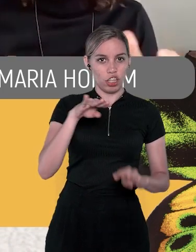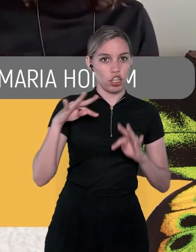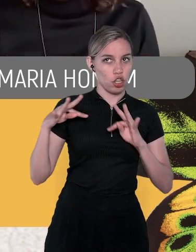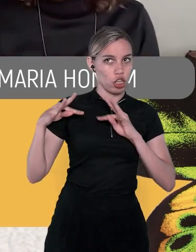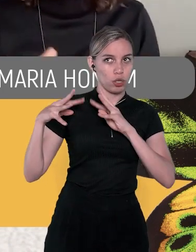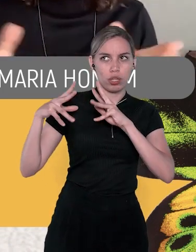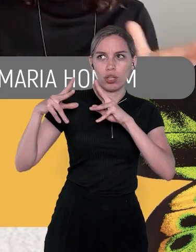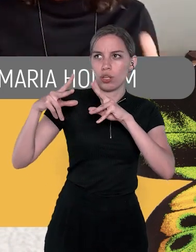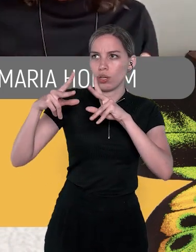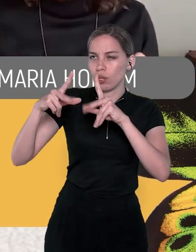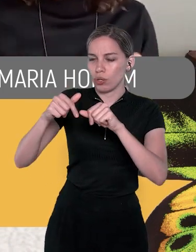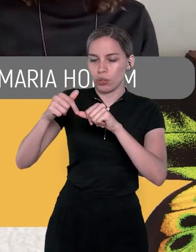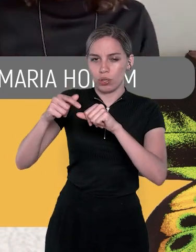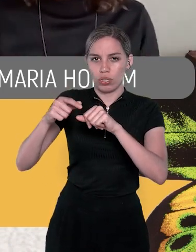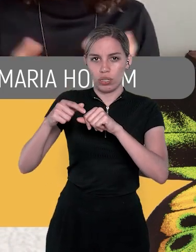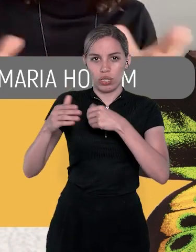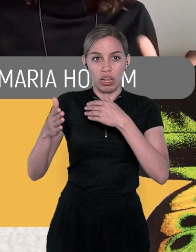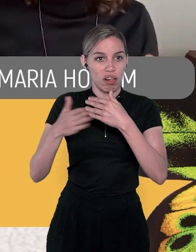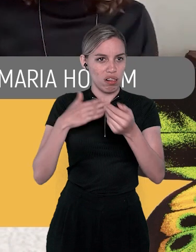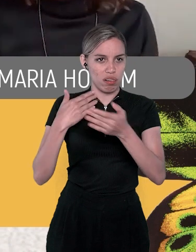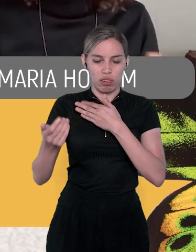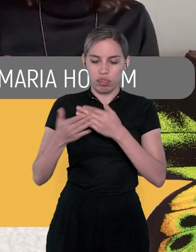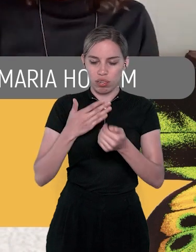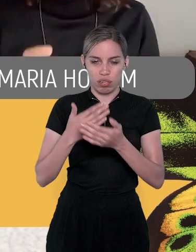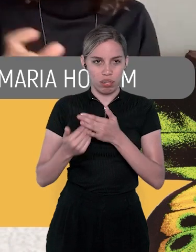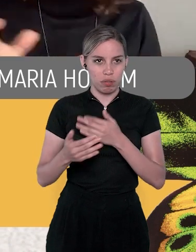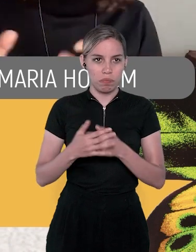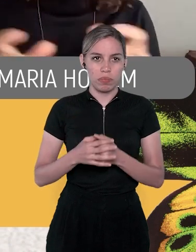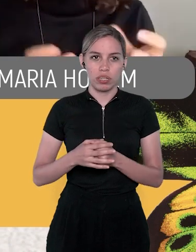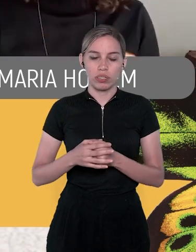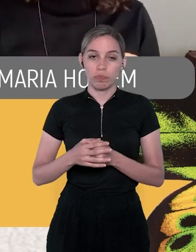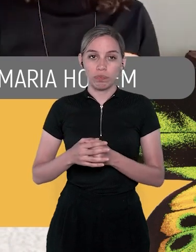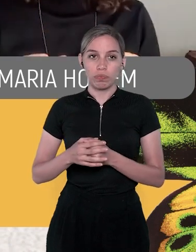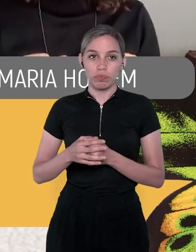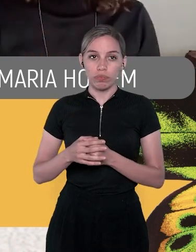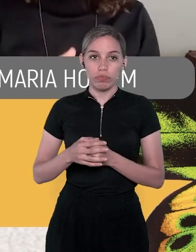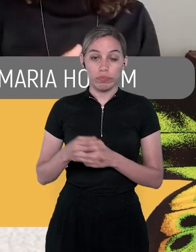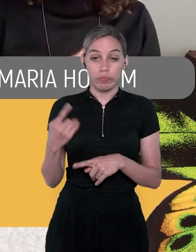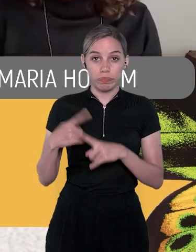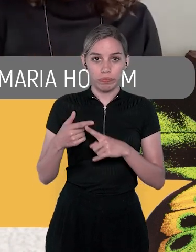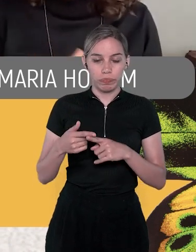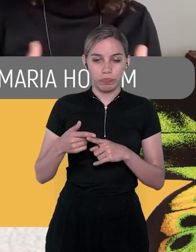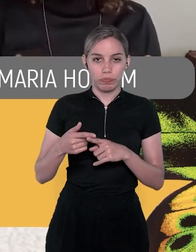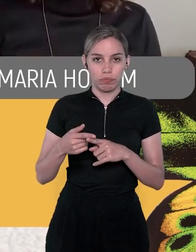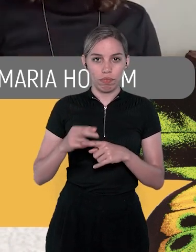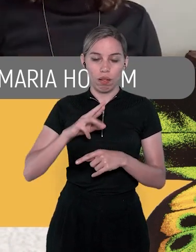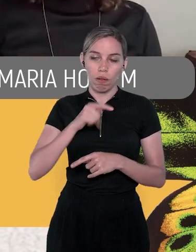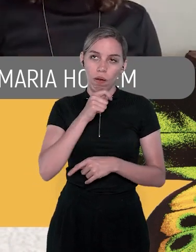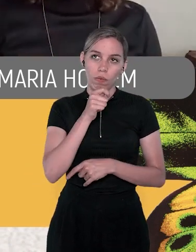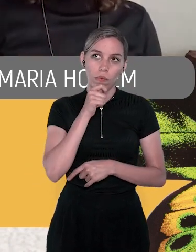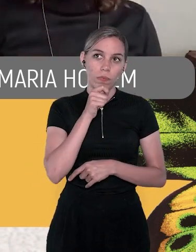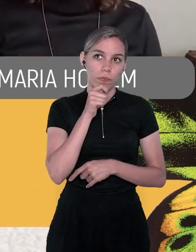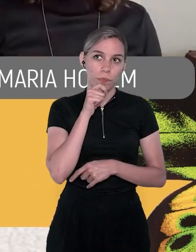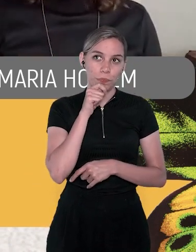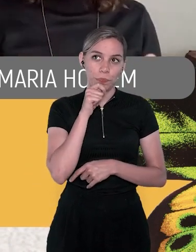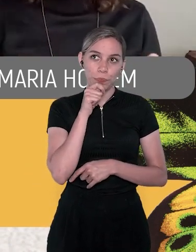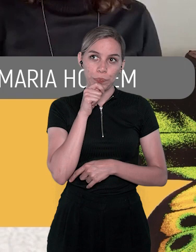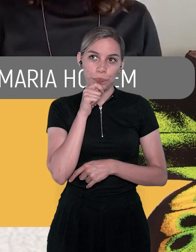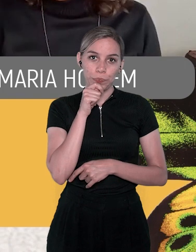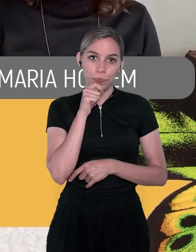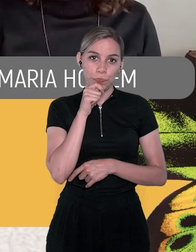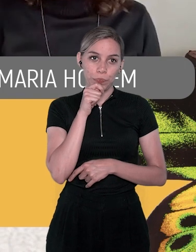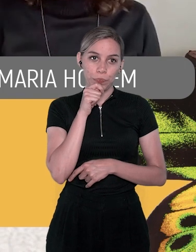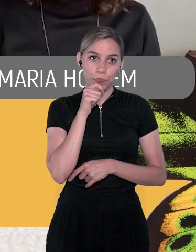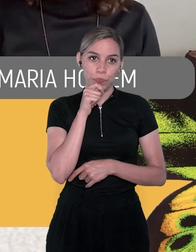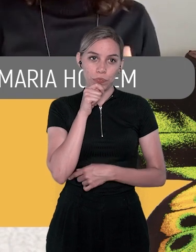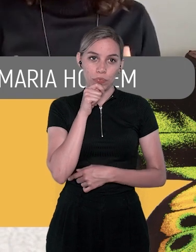todos, isso é tomar Piketty e quem você quiser para colocar. Por quê? Não é à toa, não é à